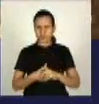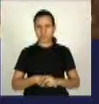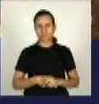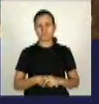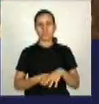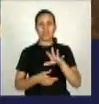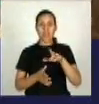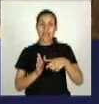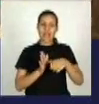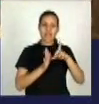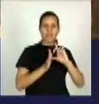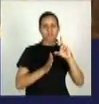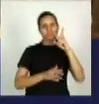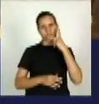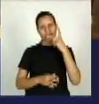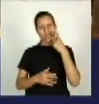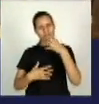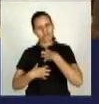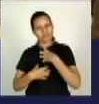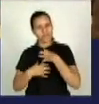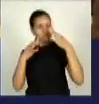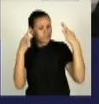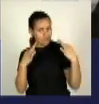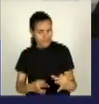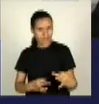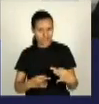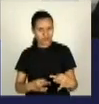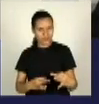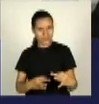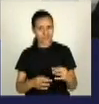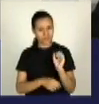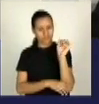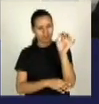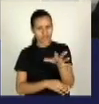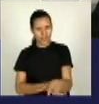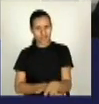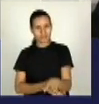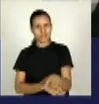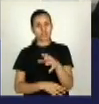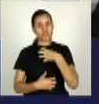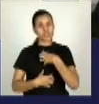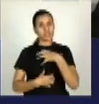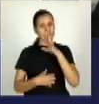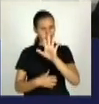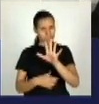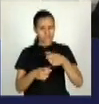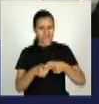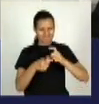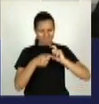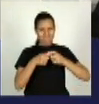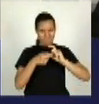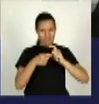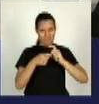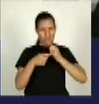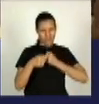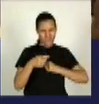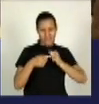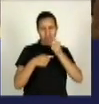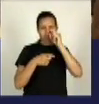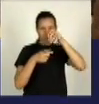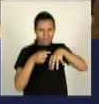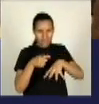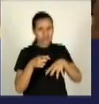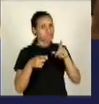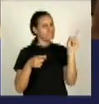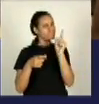Antes de nós falarmos da maneira correta do descarte, vamos falar da maneira incorreta, que é a mais comum. Não jogue medicamentos